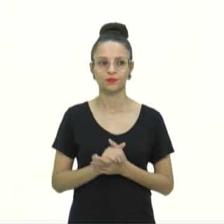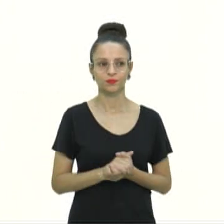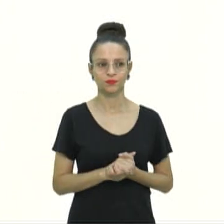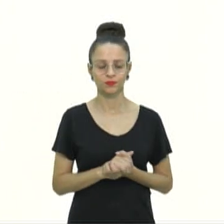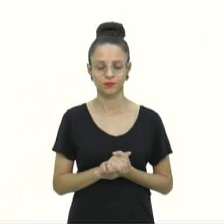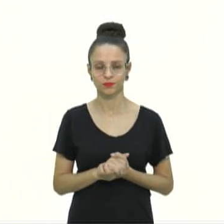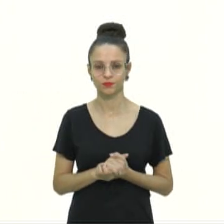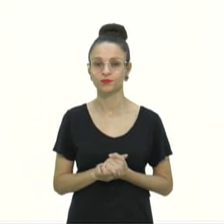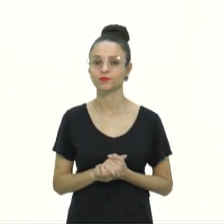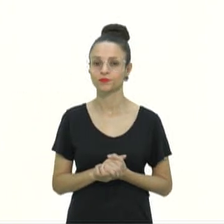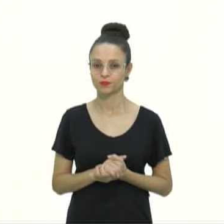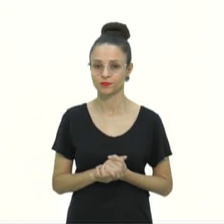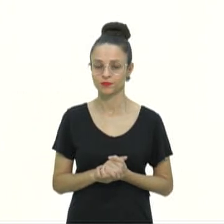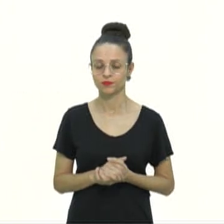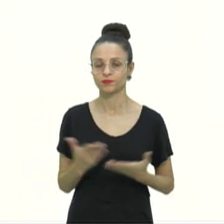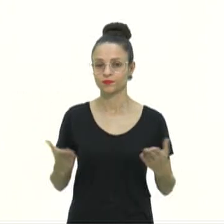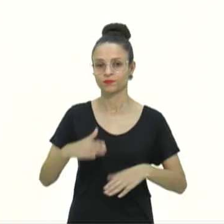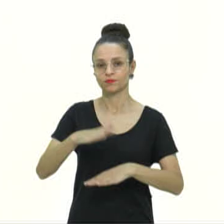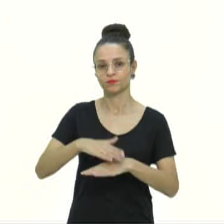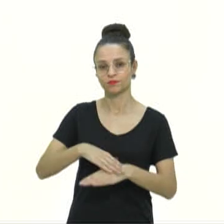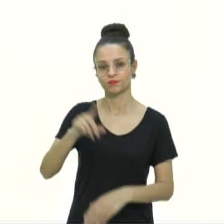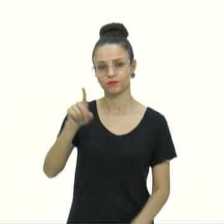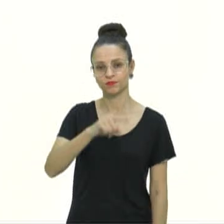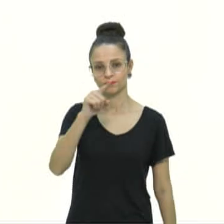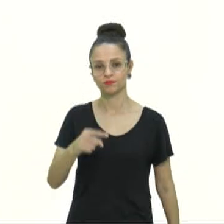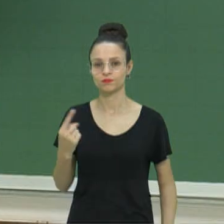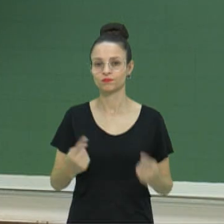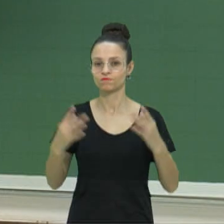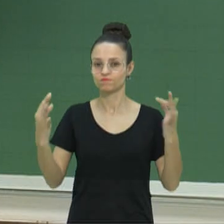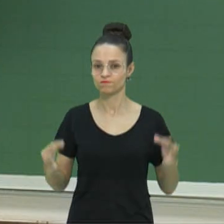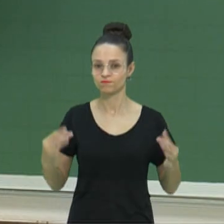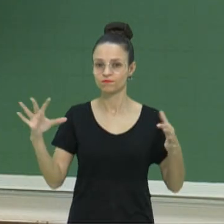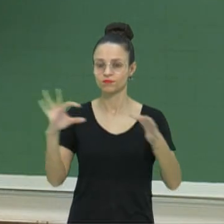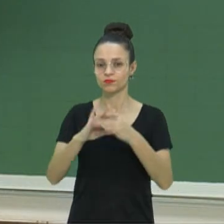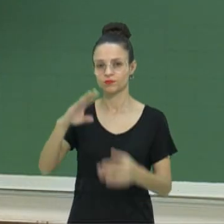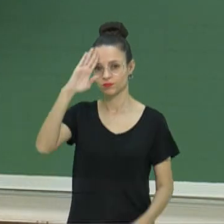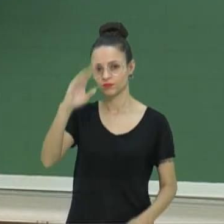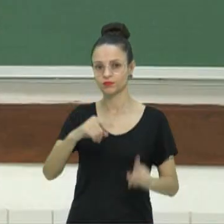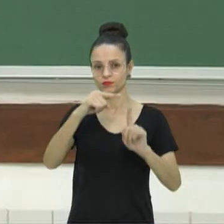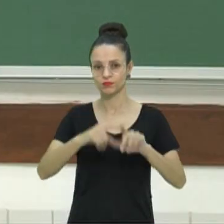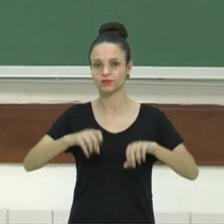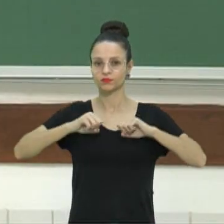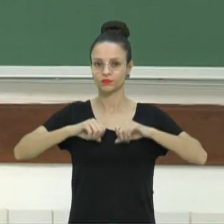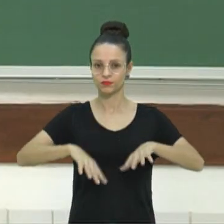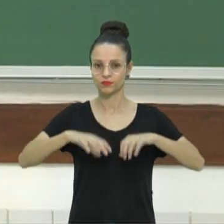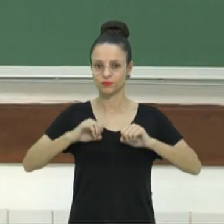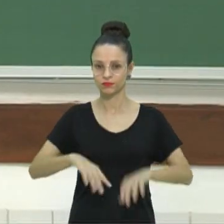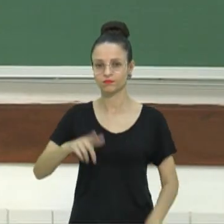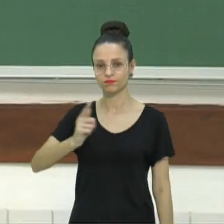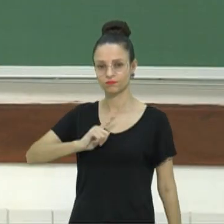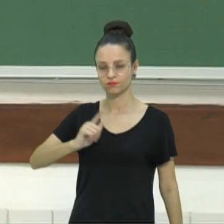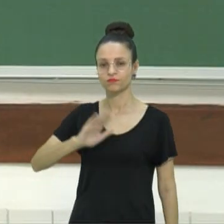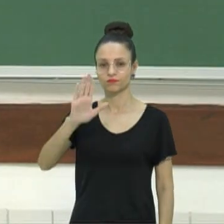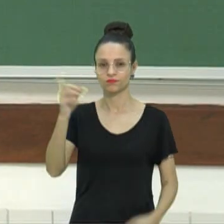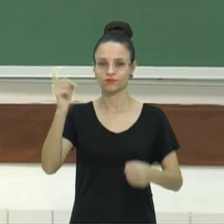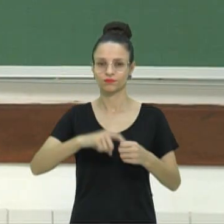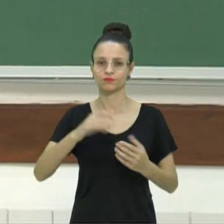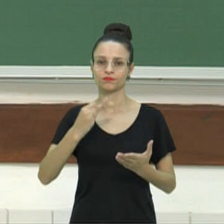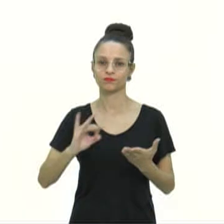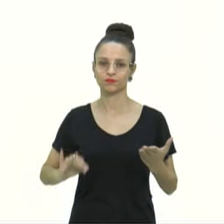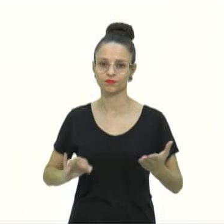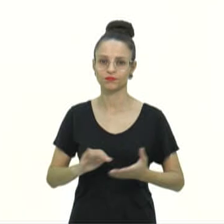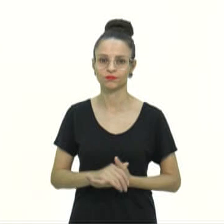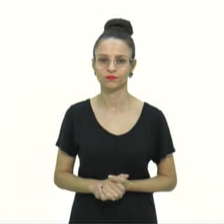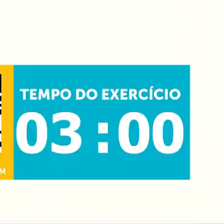e oblíquo. Então marca lá a alternativa que fala o quê? Os principais tipos de respiração que existem. Já voltamos com a correção.